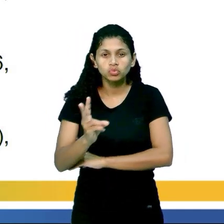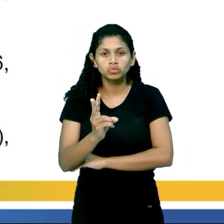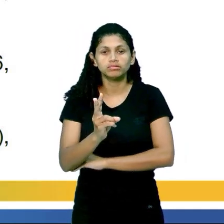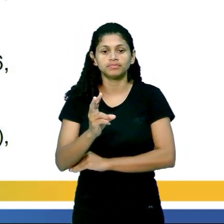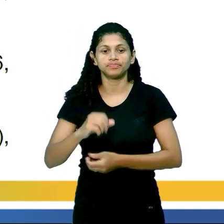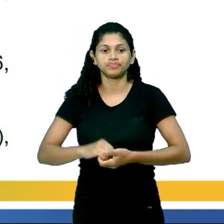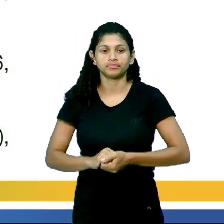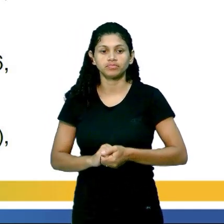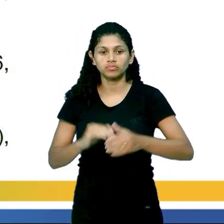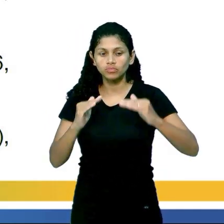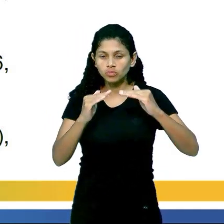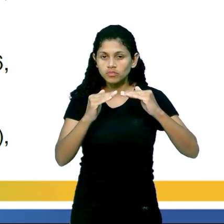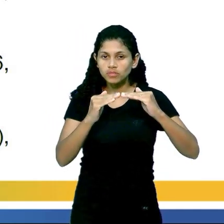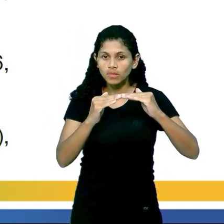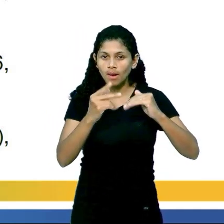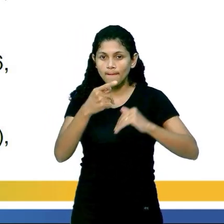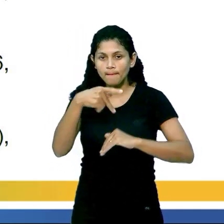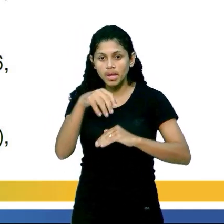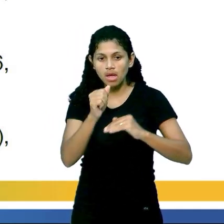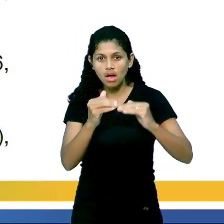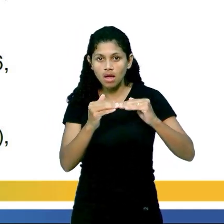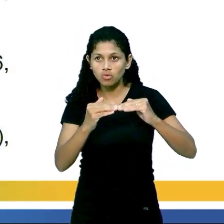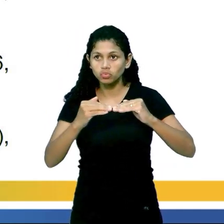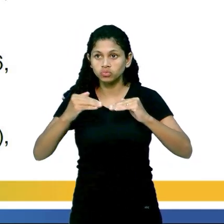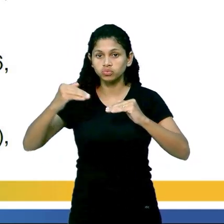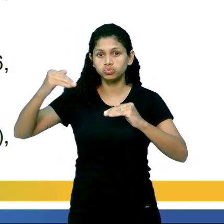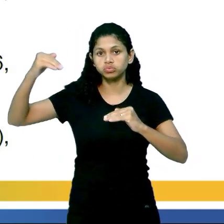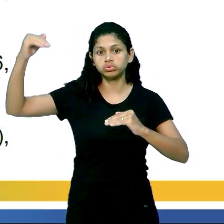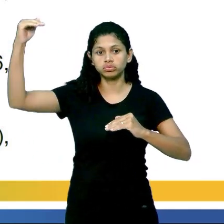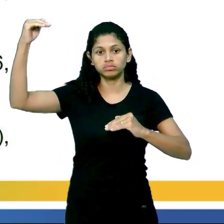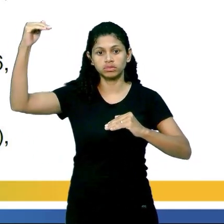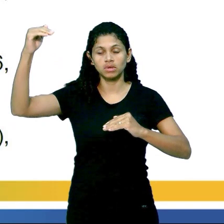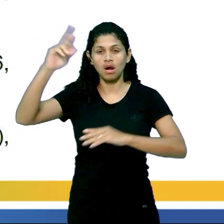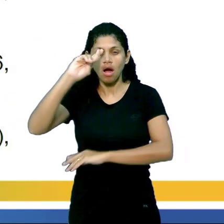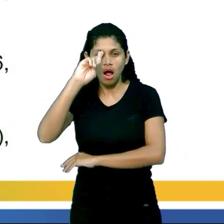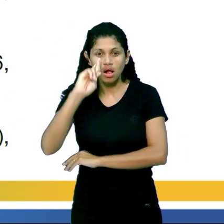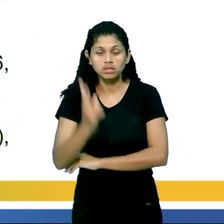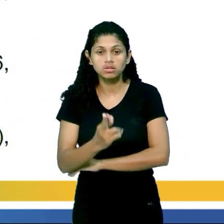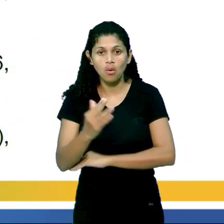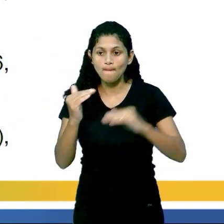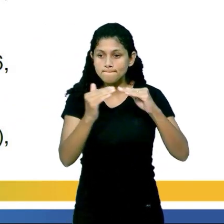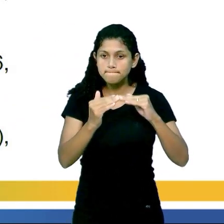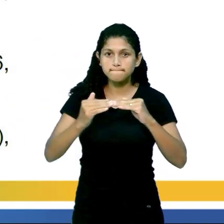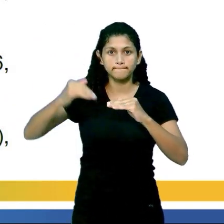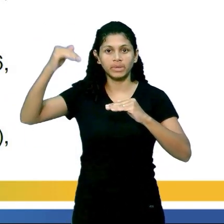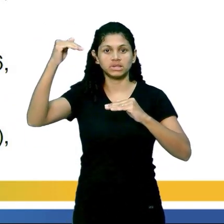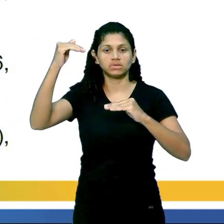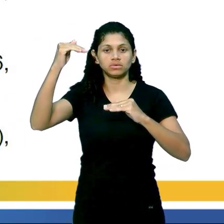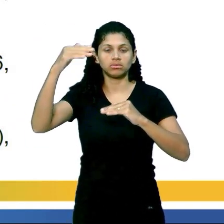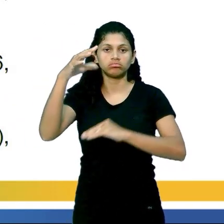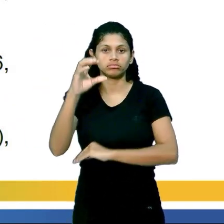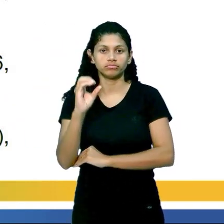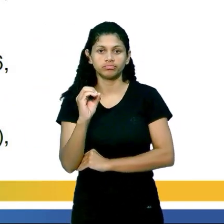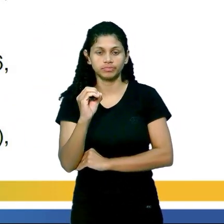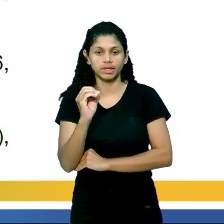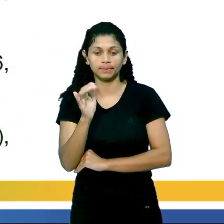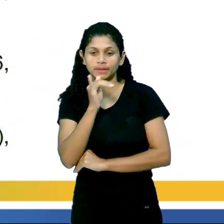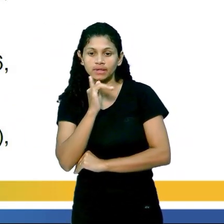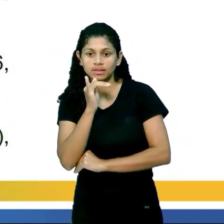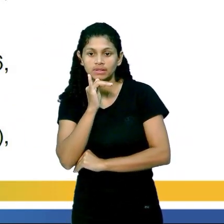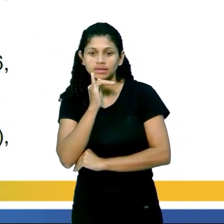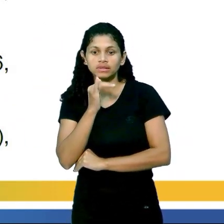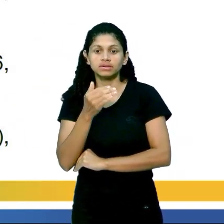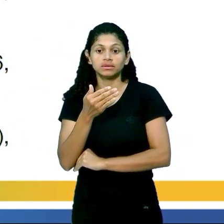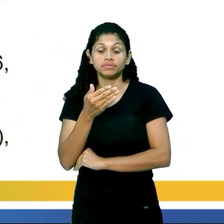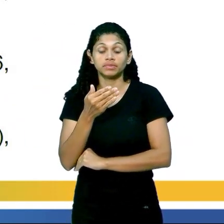PA crescente é quando a razão for maior do que zero. Nesse exemplo aí, nós temos a razão